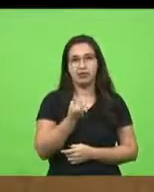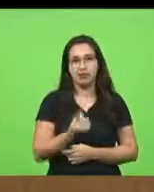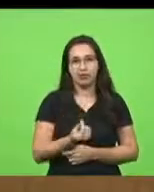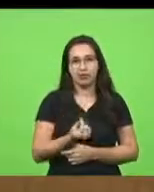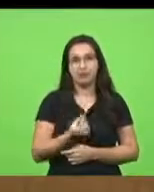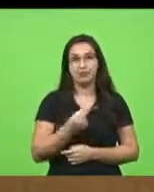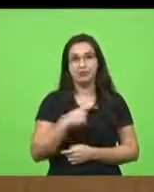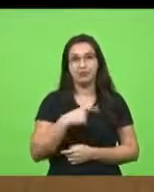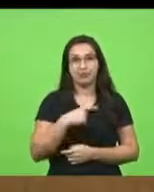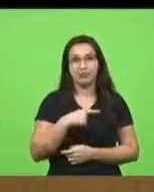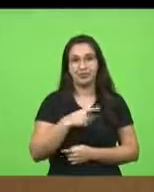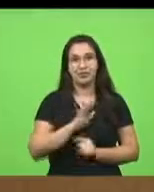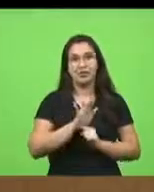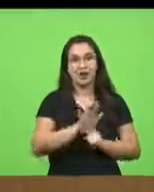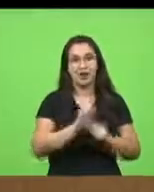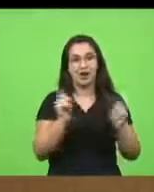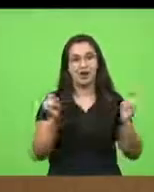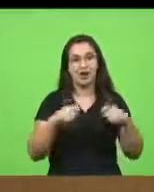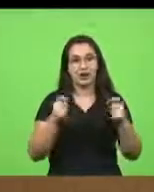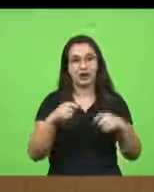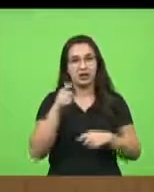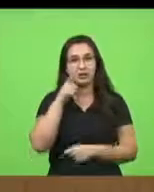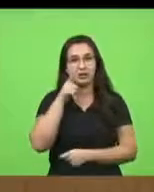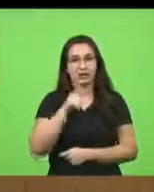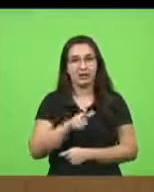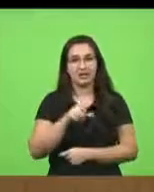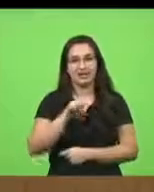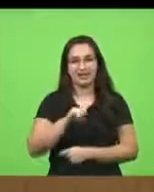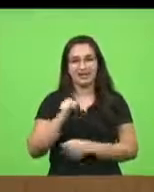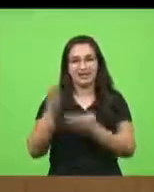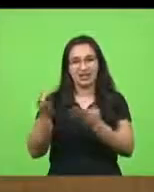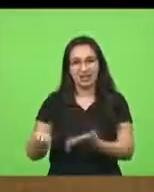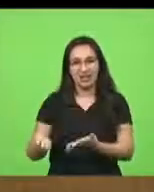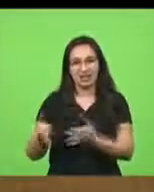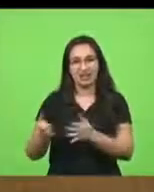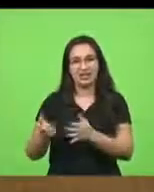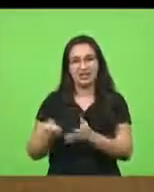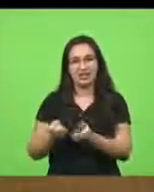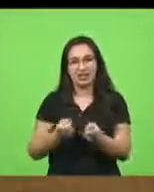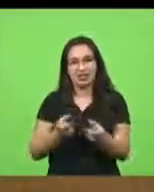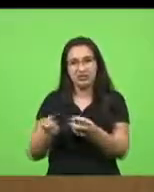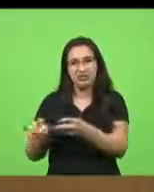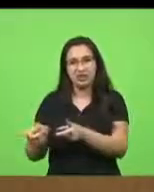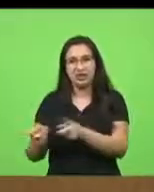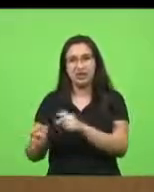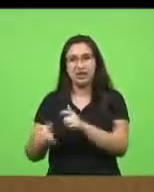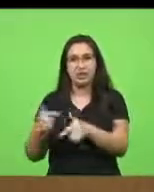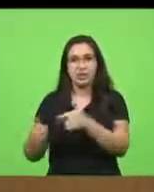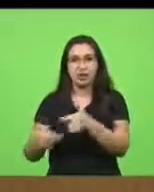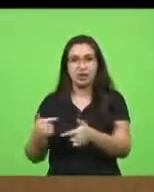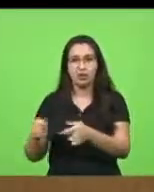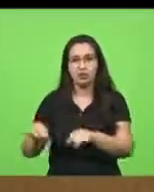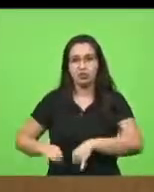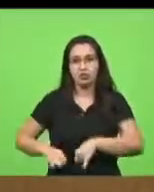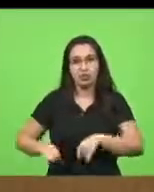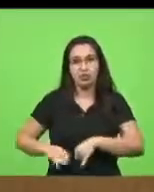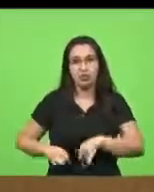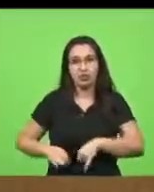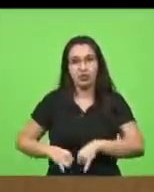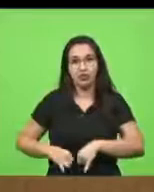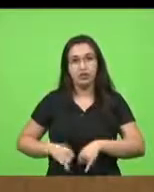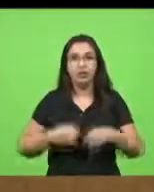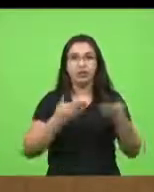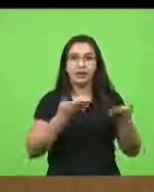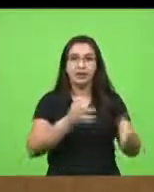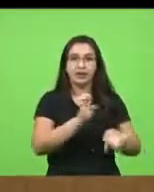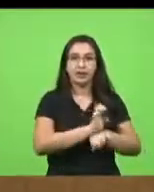as pessoas estão apertadas, se os comerciantes estão vendendo menos, se todo mundo está sofrendo, o Estado pode abrir mão,